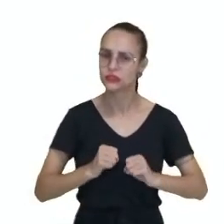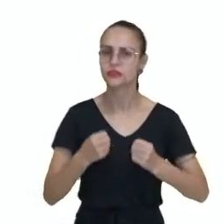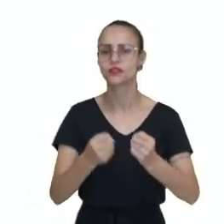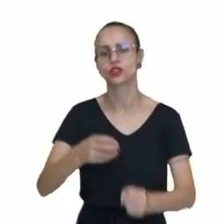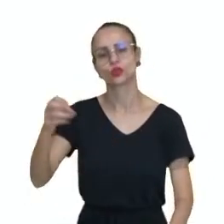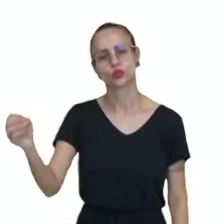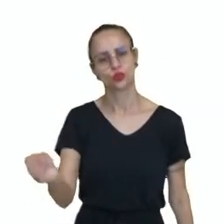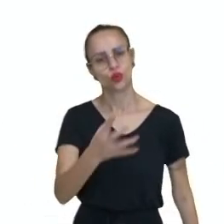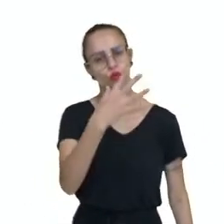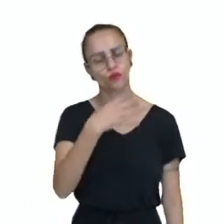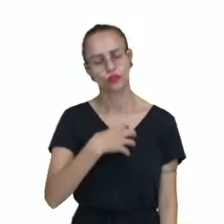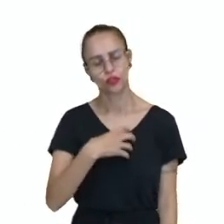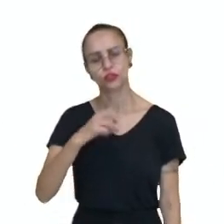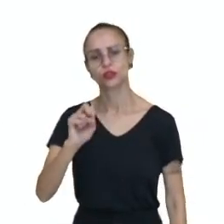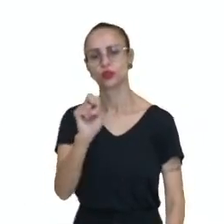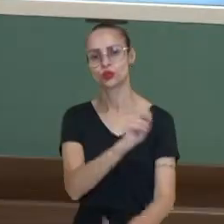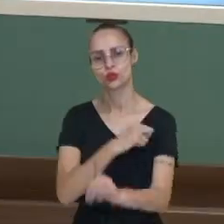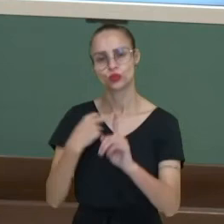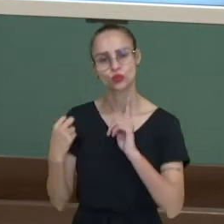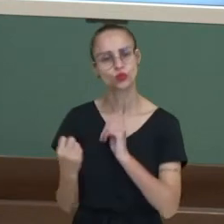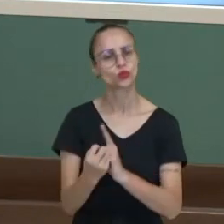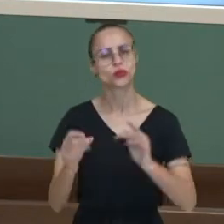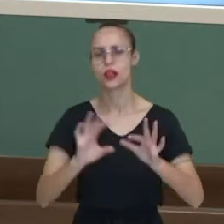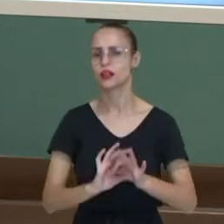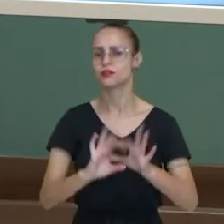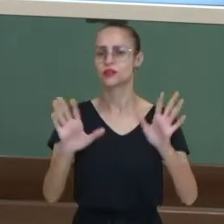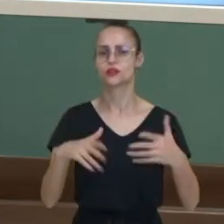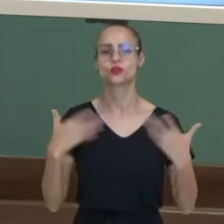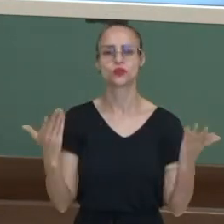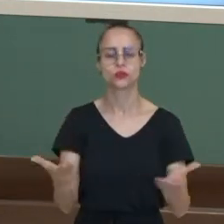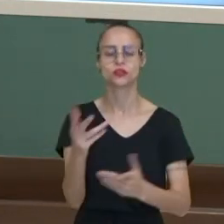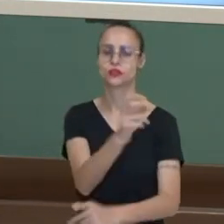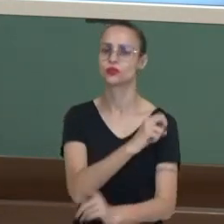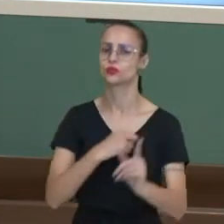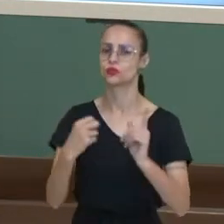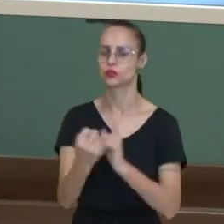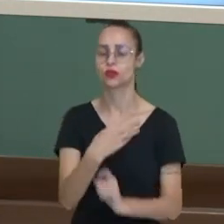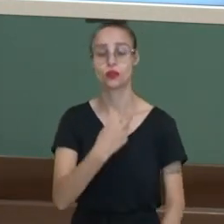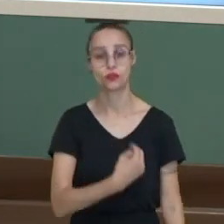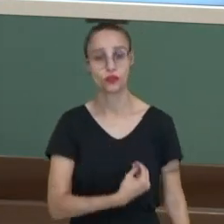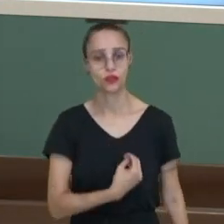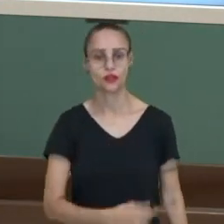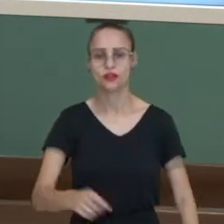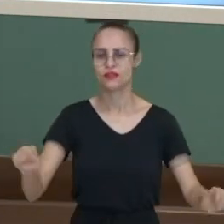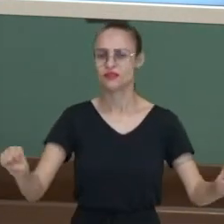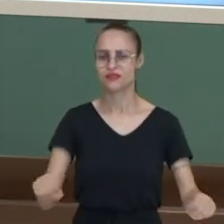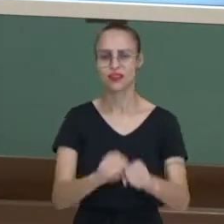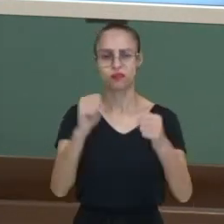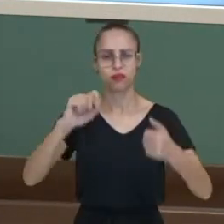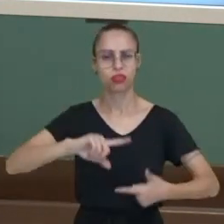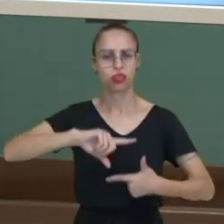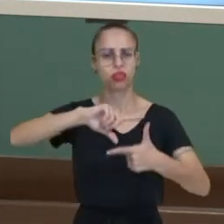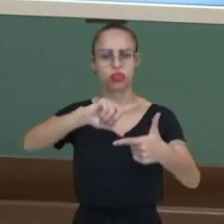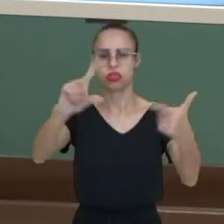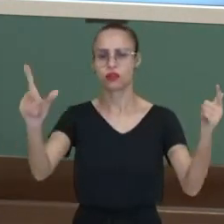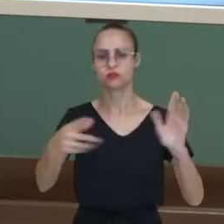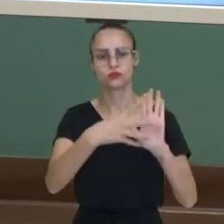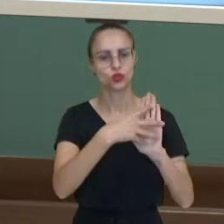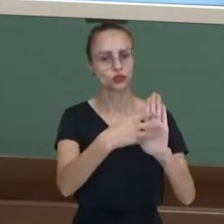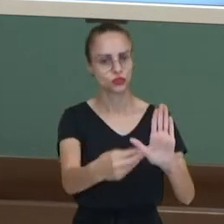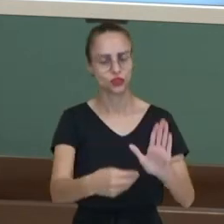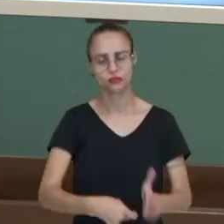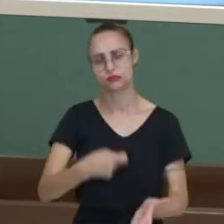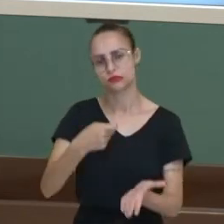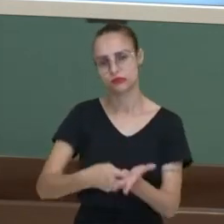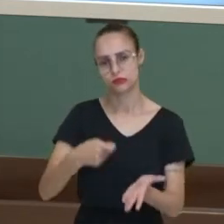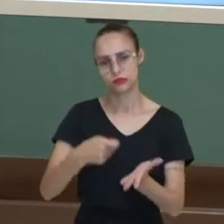nova forma, uma sociedade alternativa, uma nova forma de vida social, quebrando os paradigmas, os modelos até então